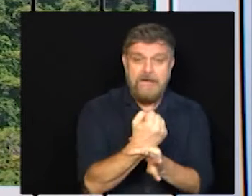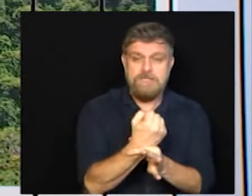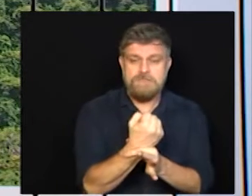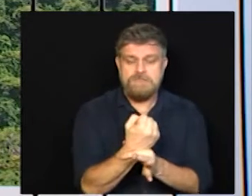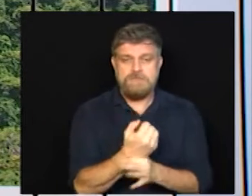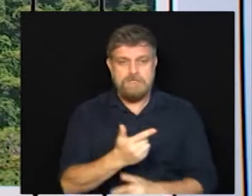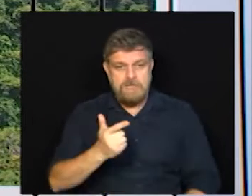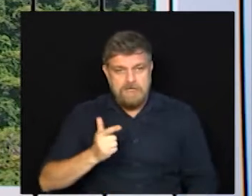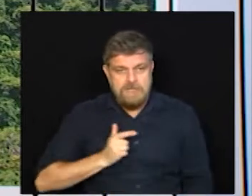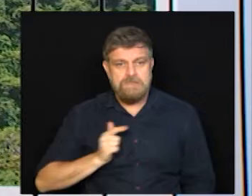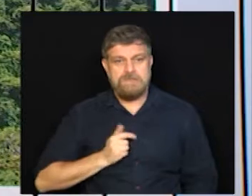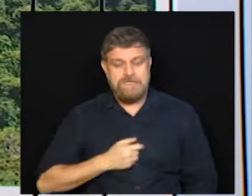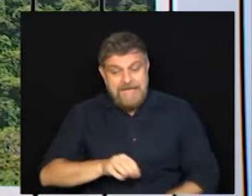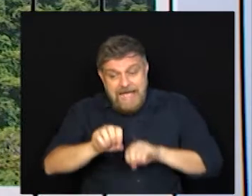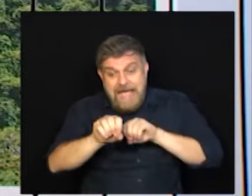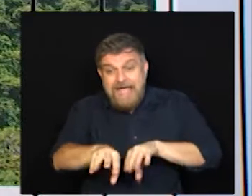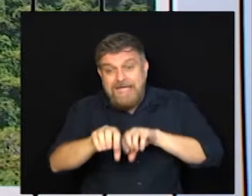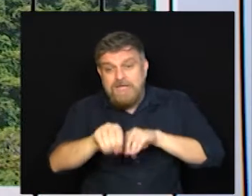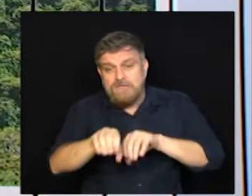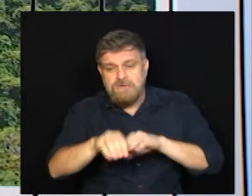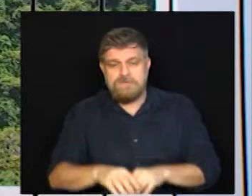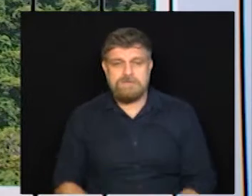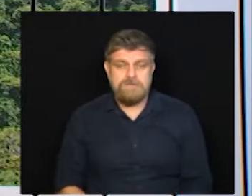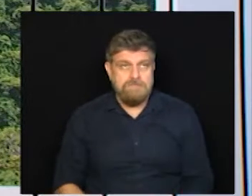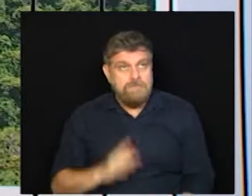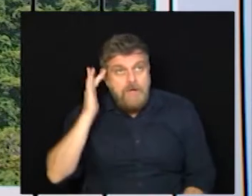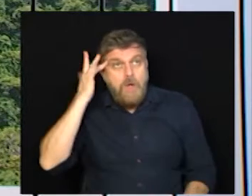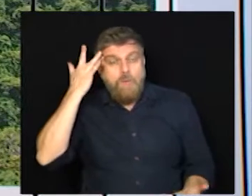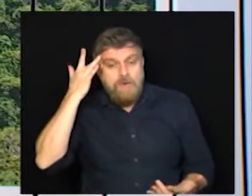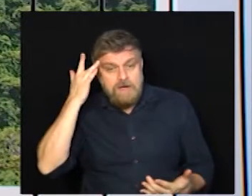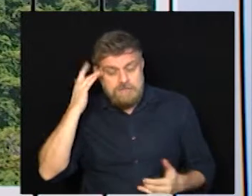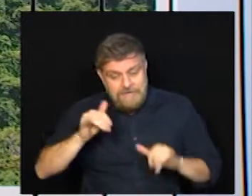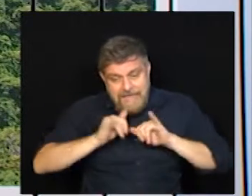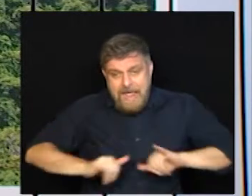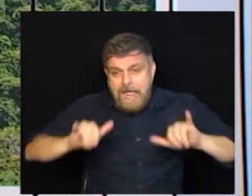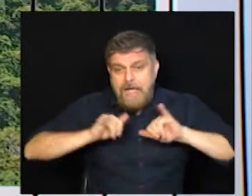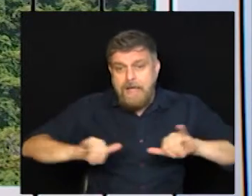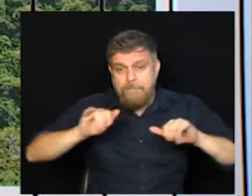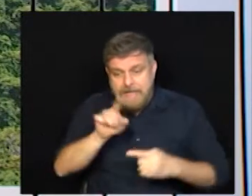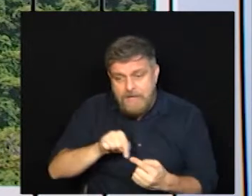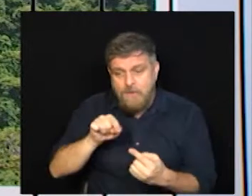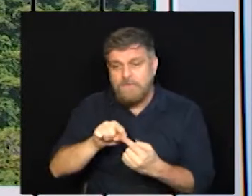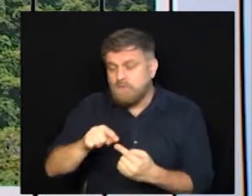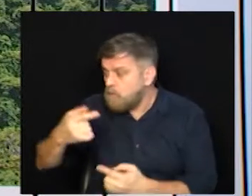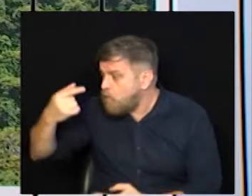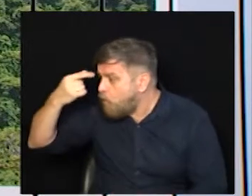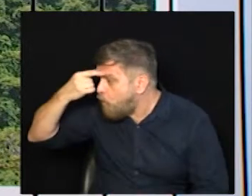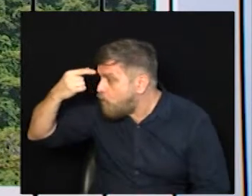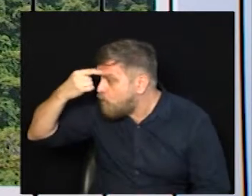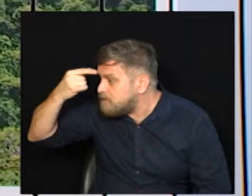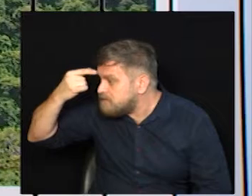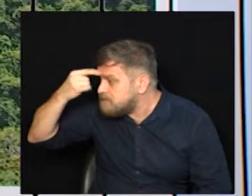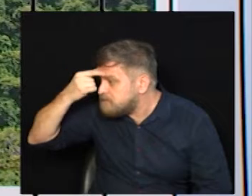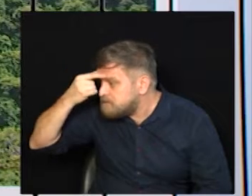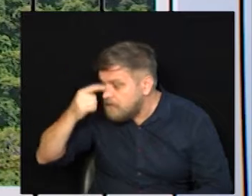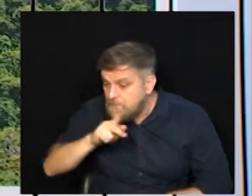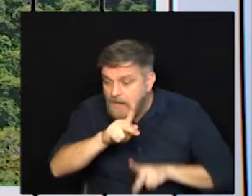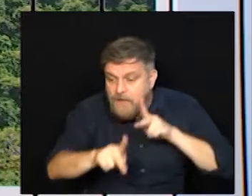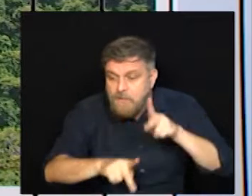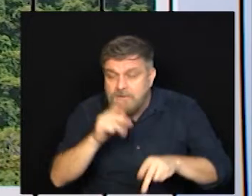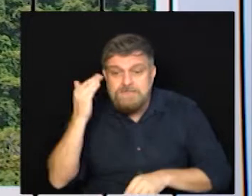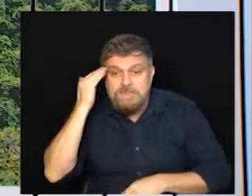gente tenha uma educação, talvez campanhas municipais de conscientização para explicar para a população também